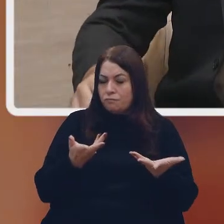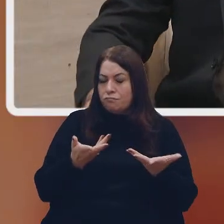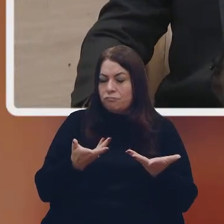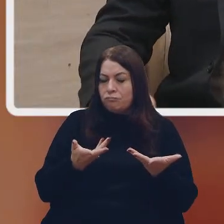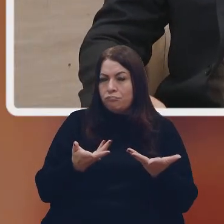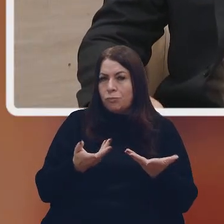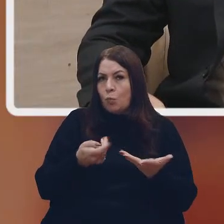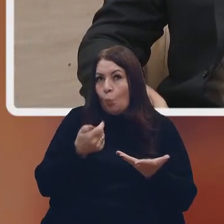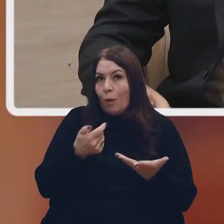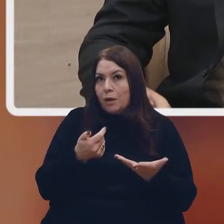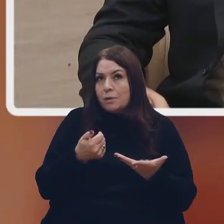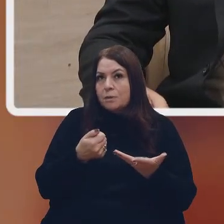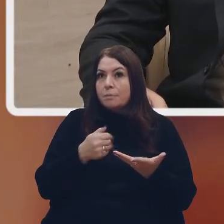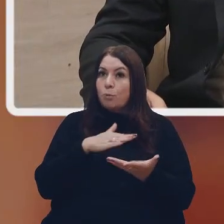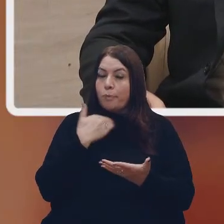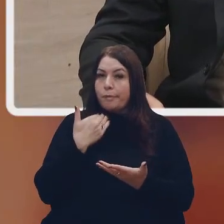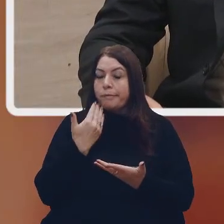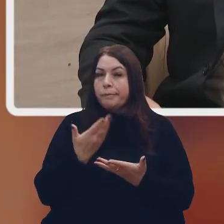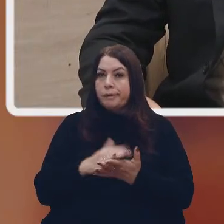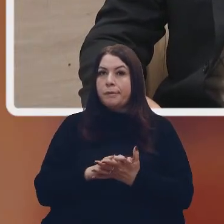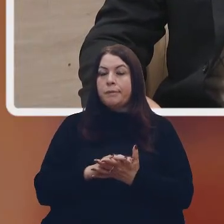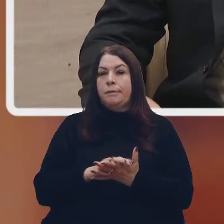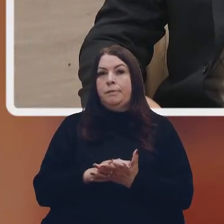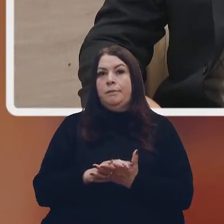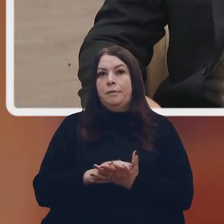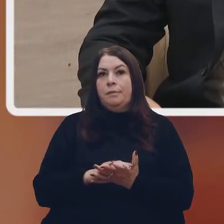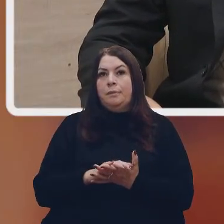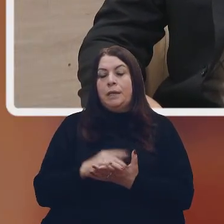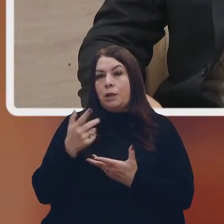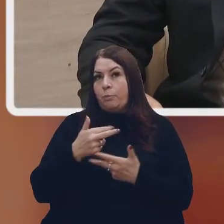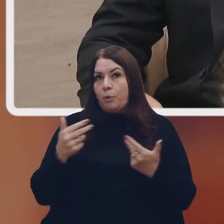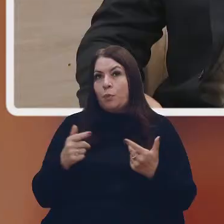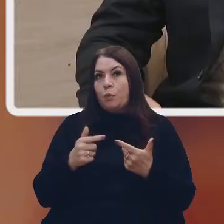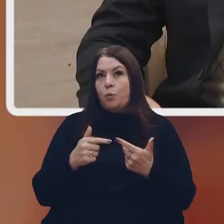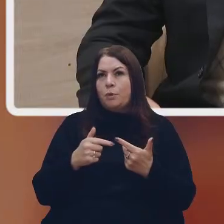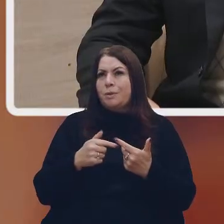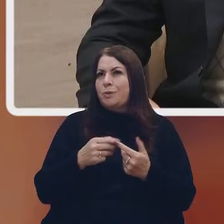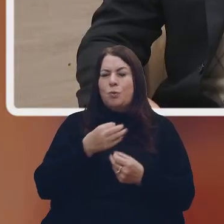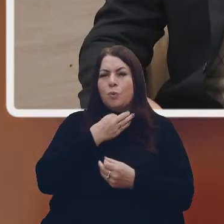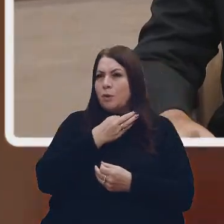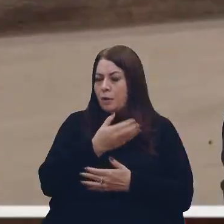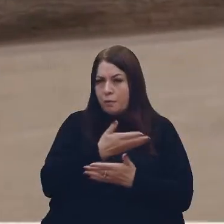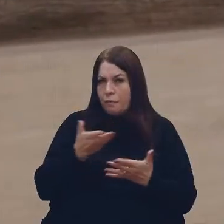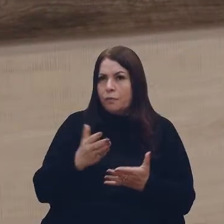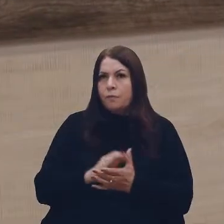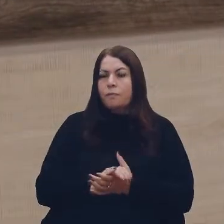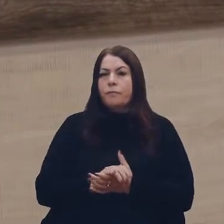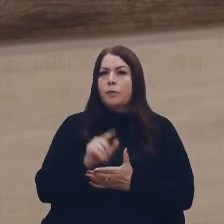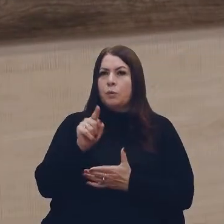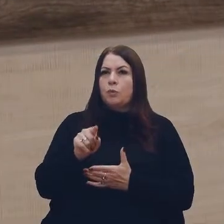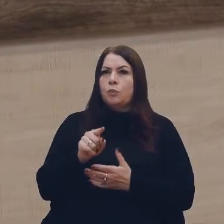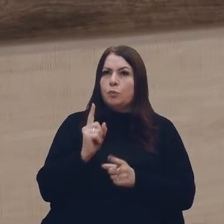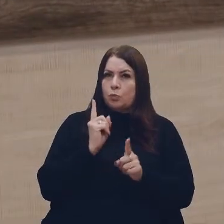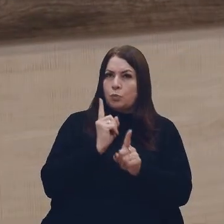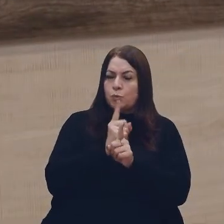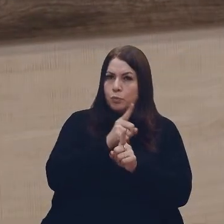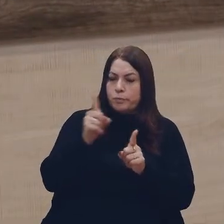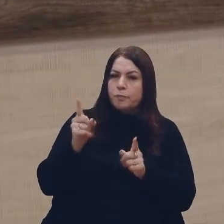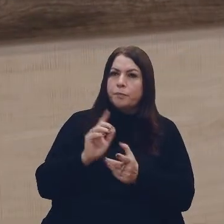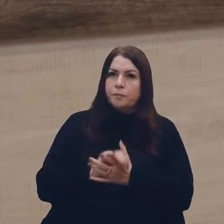que, enfim, quase foi a óbito. Quer dizer, um negócio, é uma situação avassaladora. E tu és